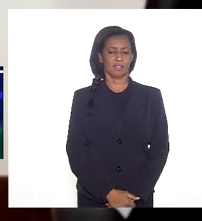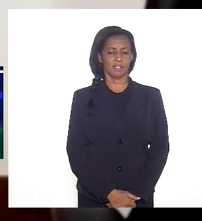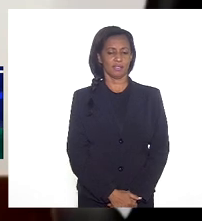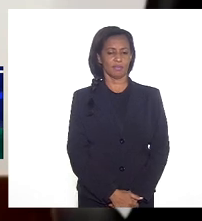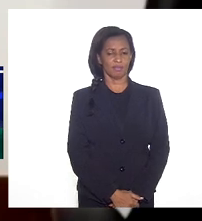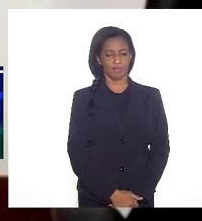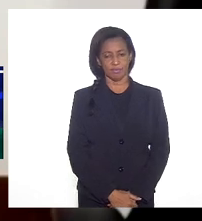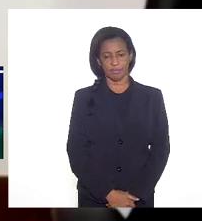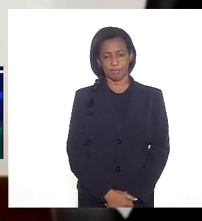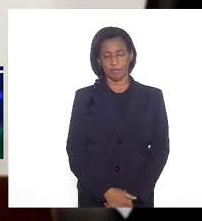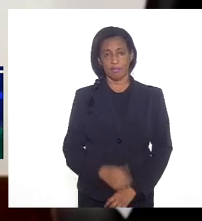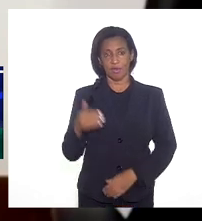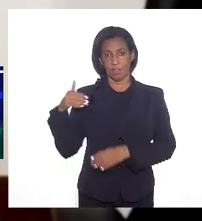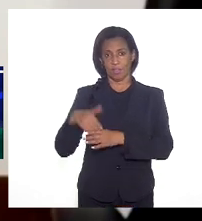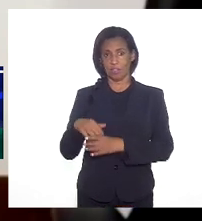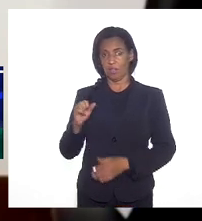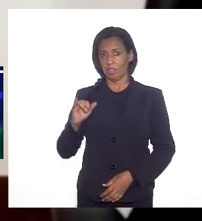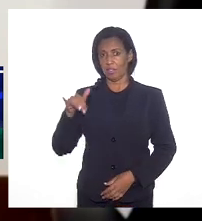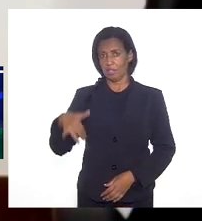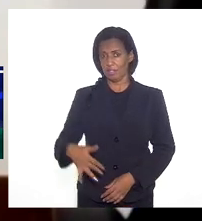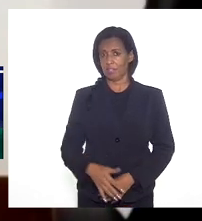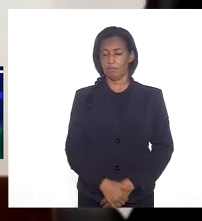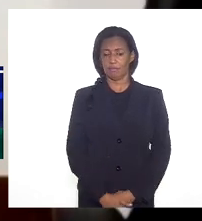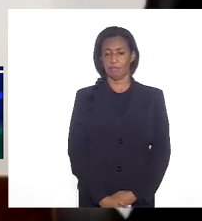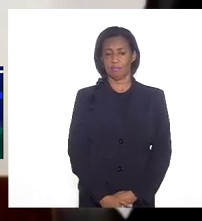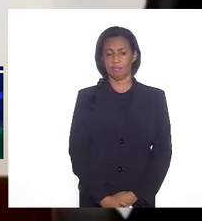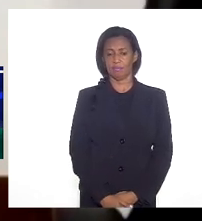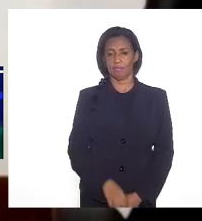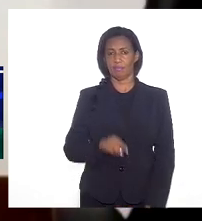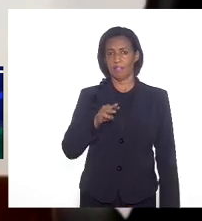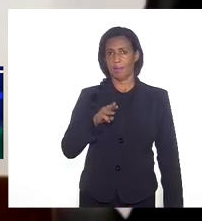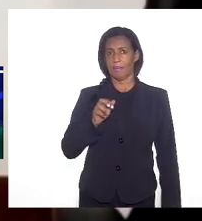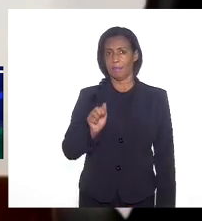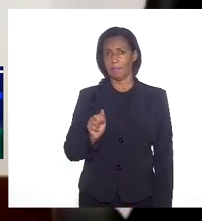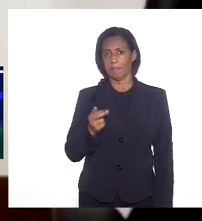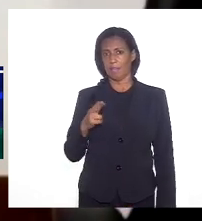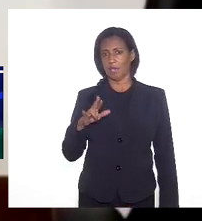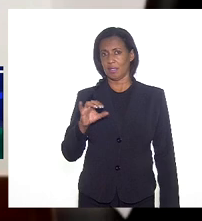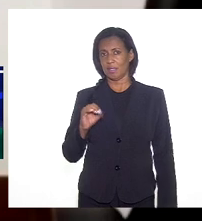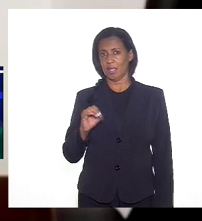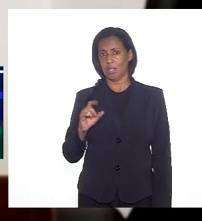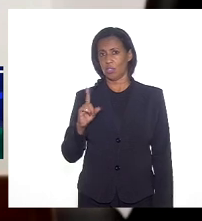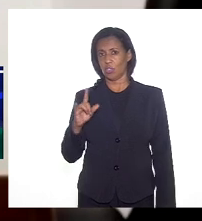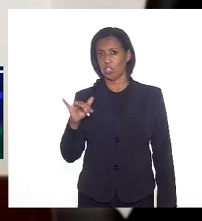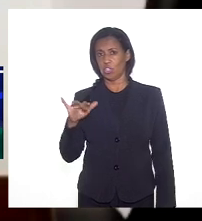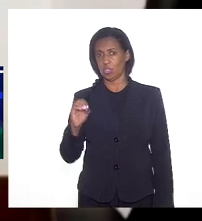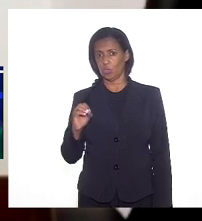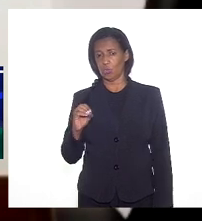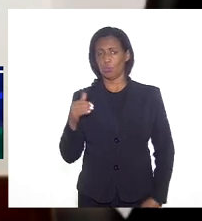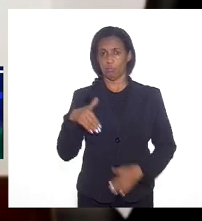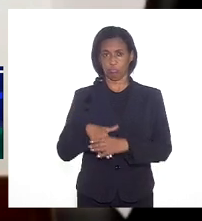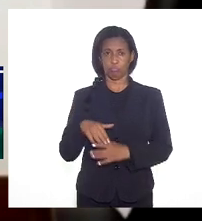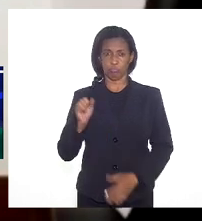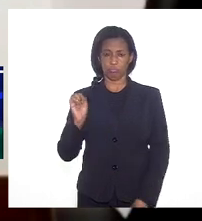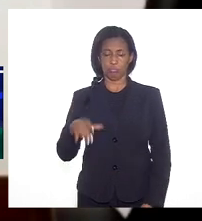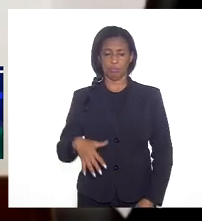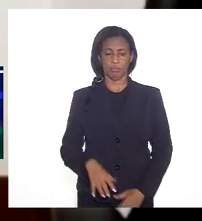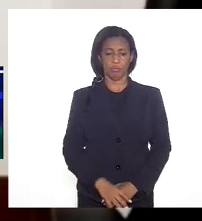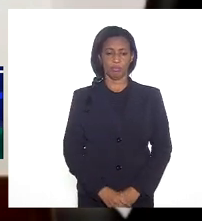votou sim votou grupo Deputado Marcelo Dino votou sim no grupo